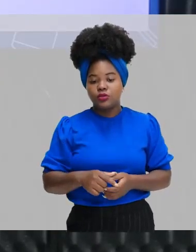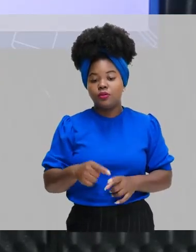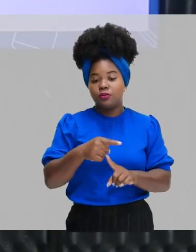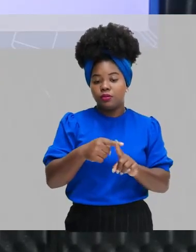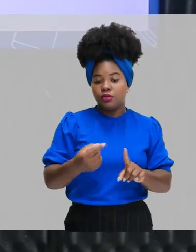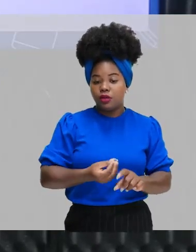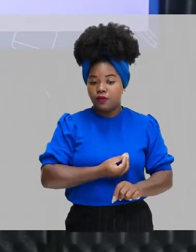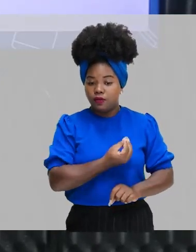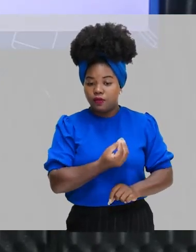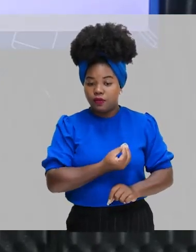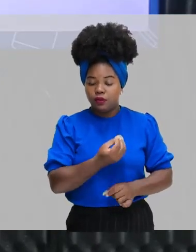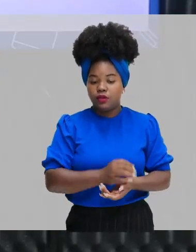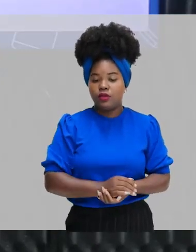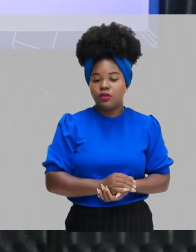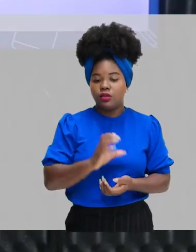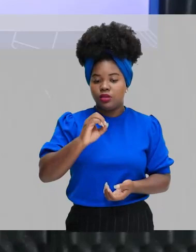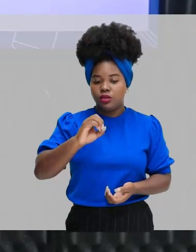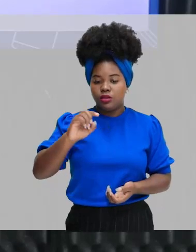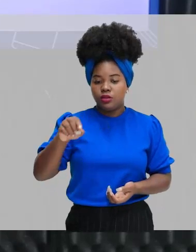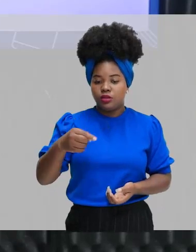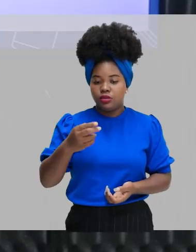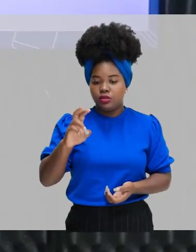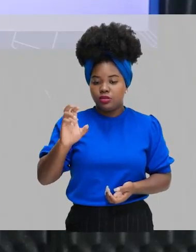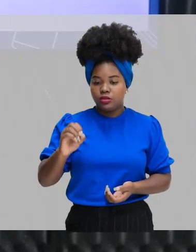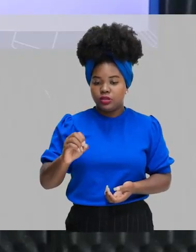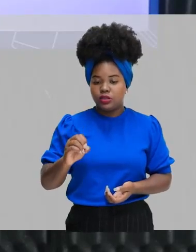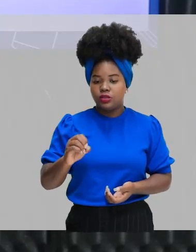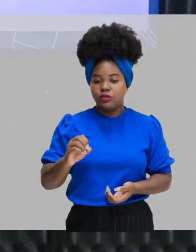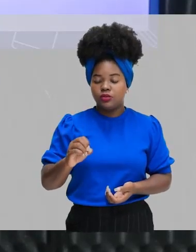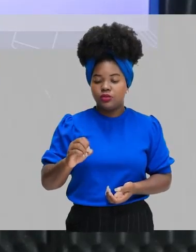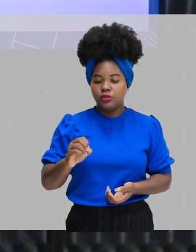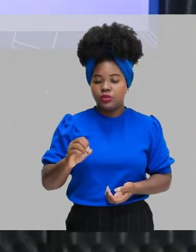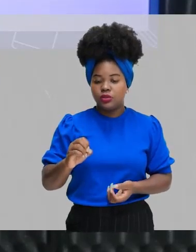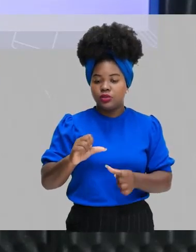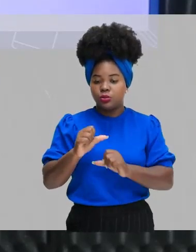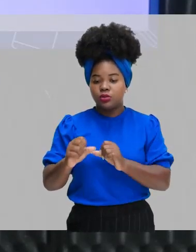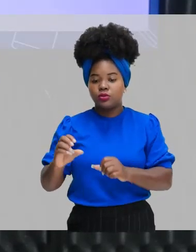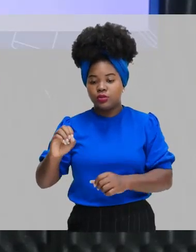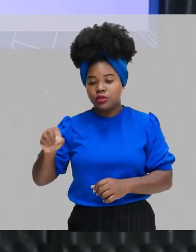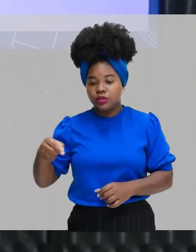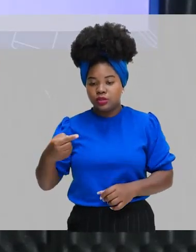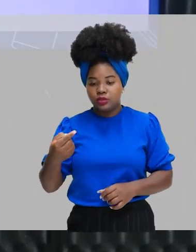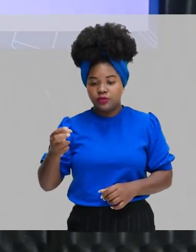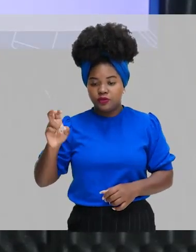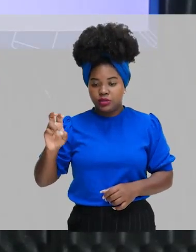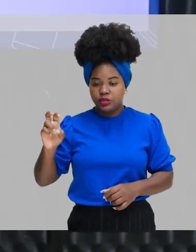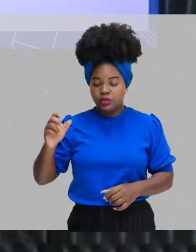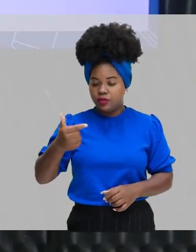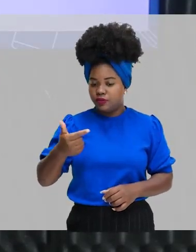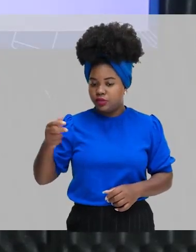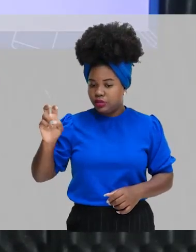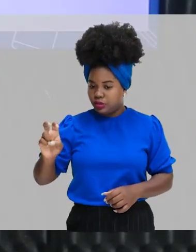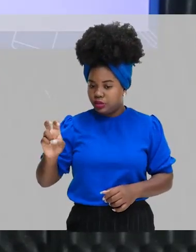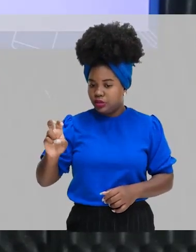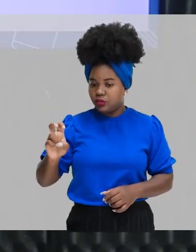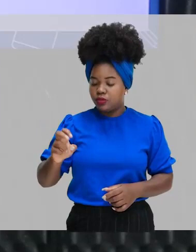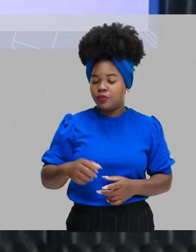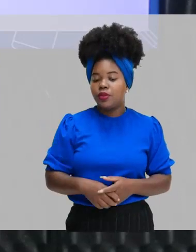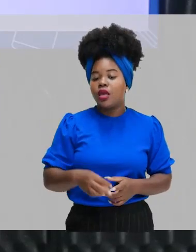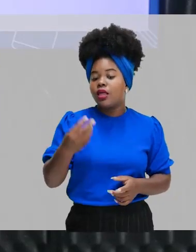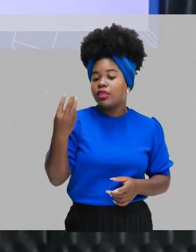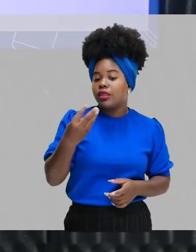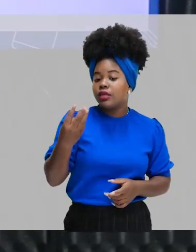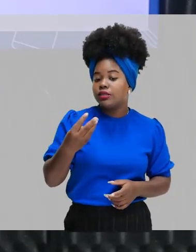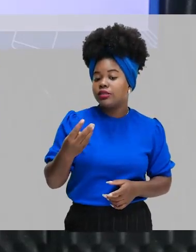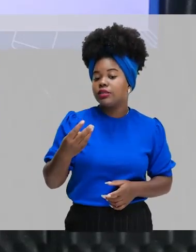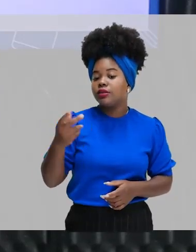segunda meia vida 0,50 vai passar para 0,25 e assim sucessivamente ó terceira meia vida vou ter agora a